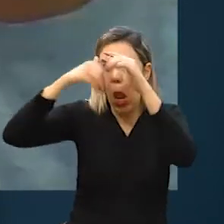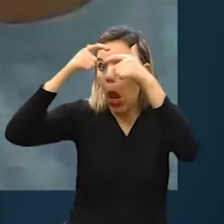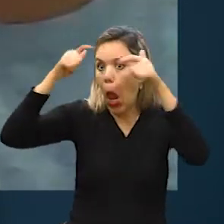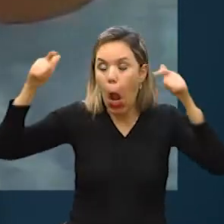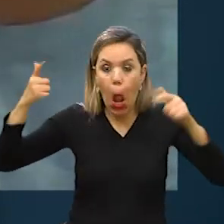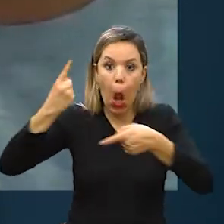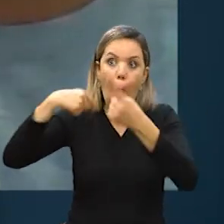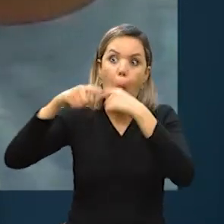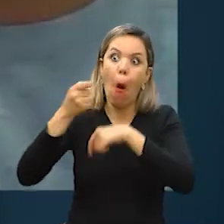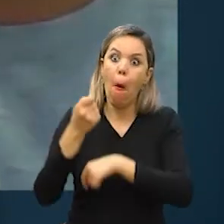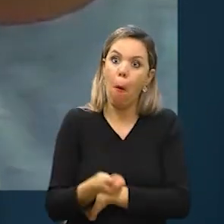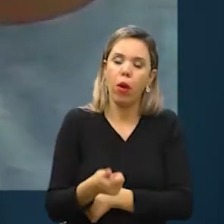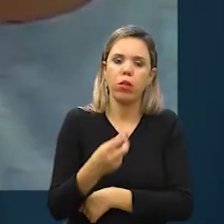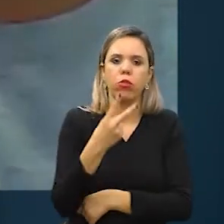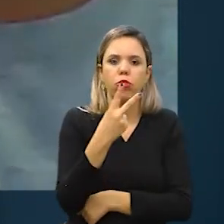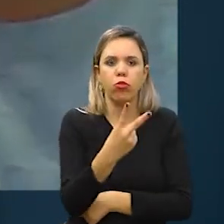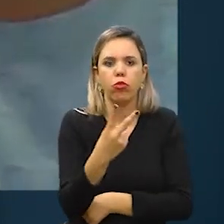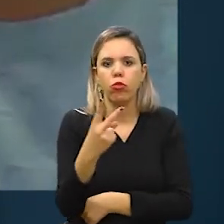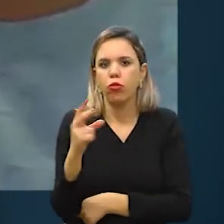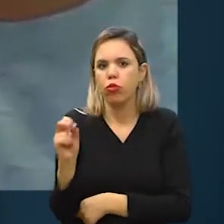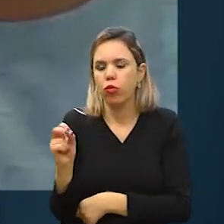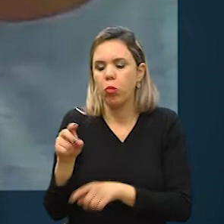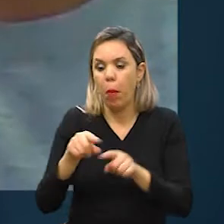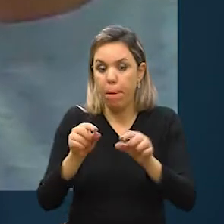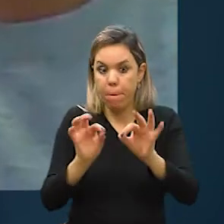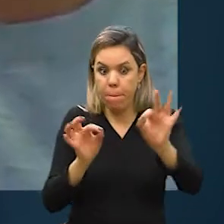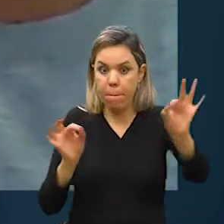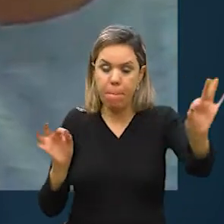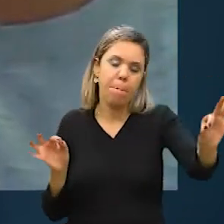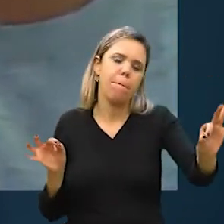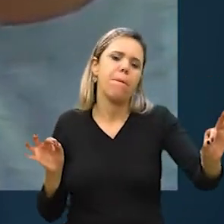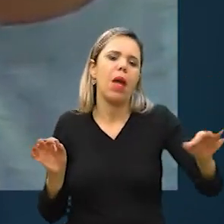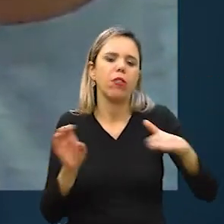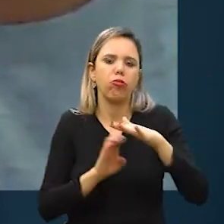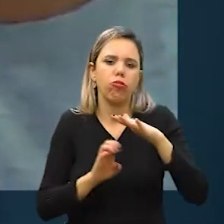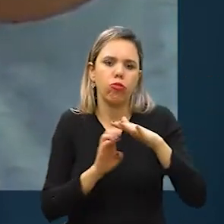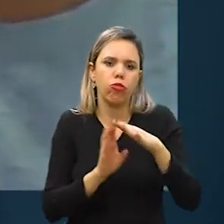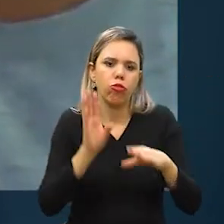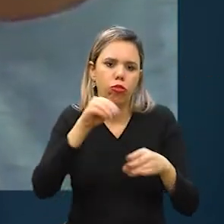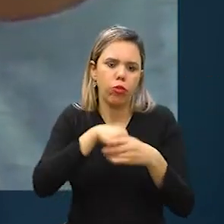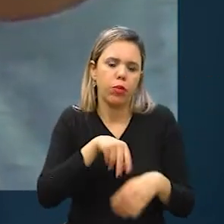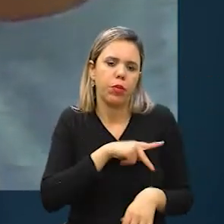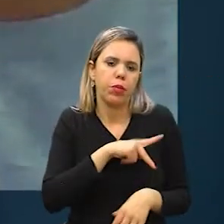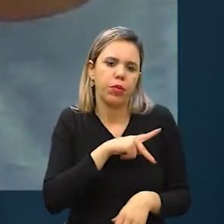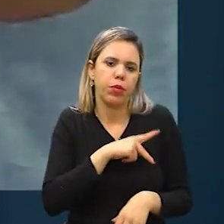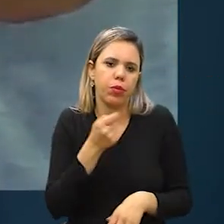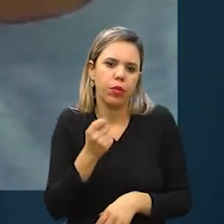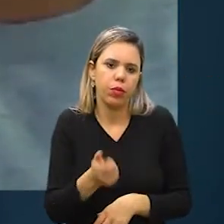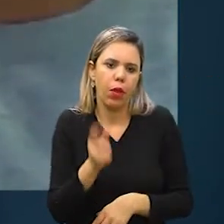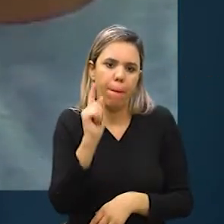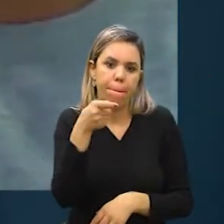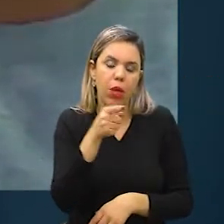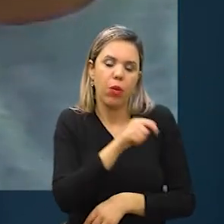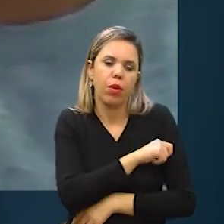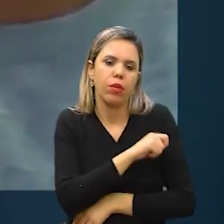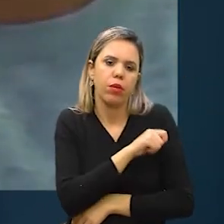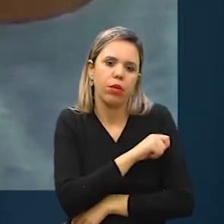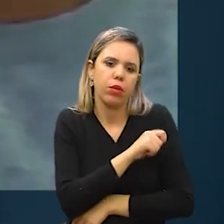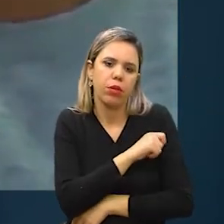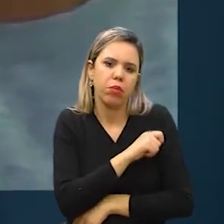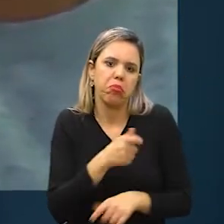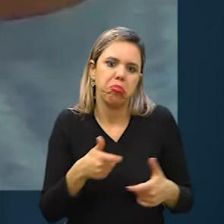quintuplicaram e chegaram a ter quase 200 ou 400 metros de franquia dentro do Palmeiras, com quase 1.000